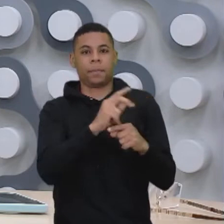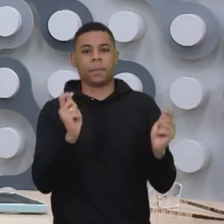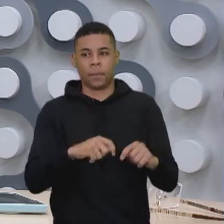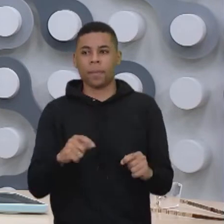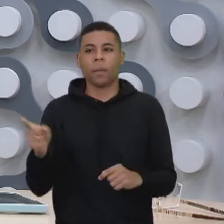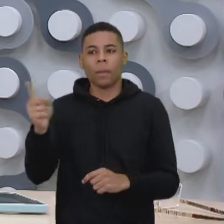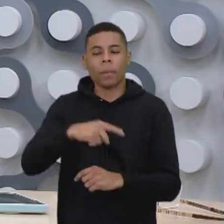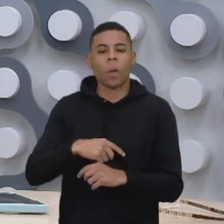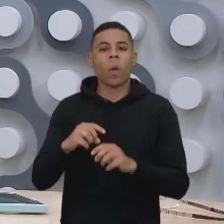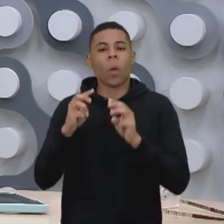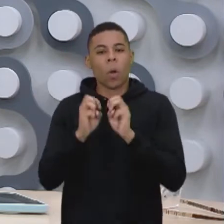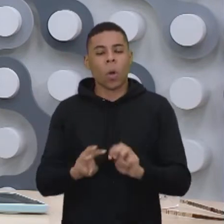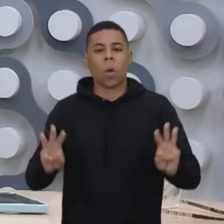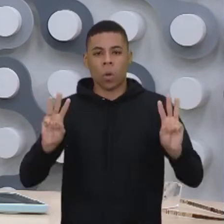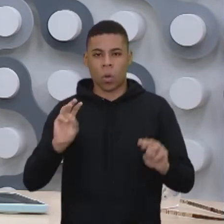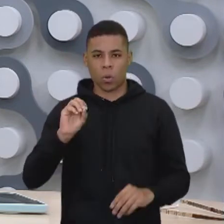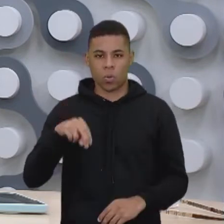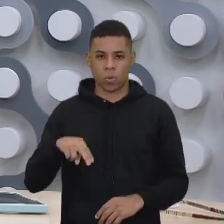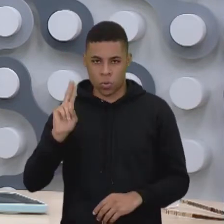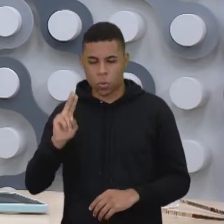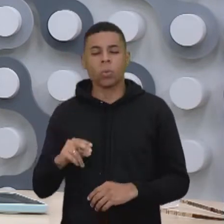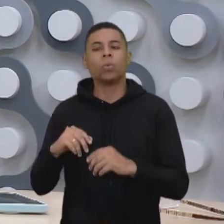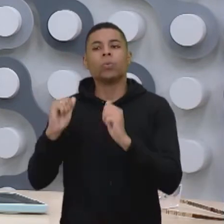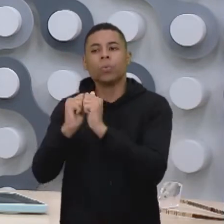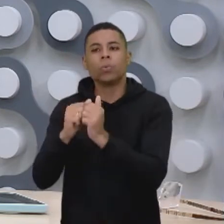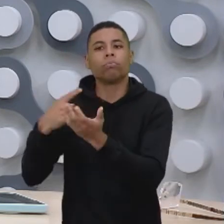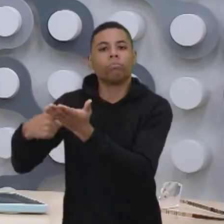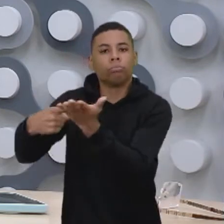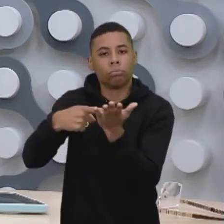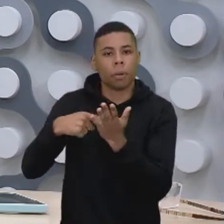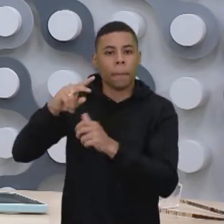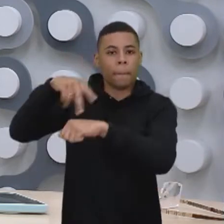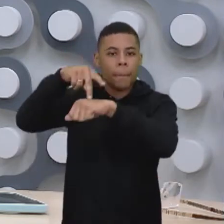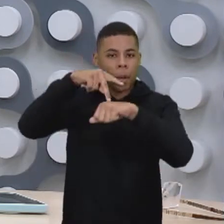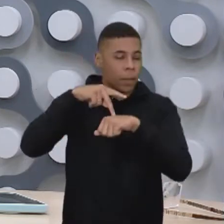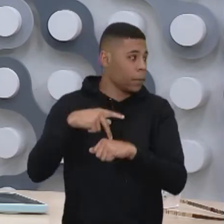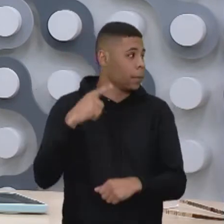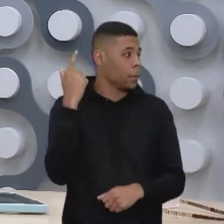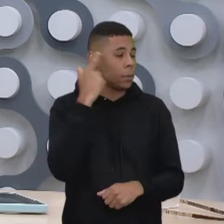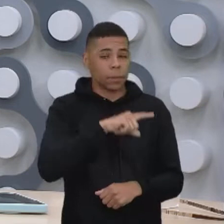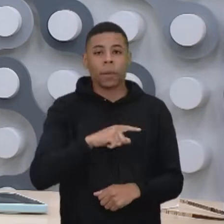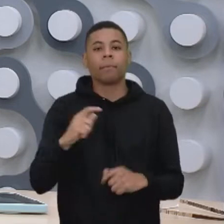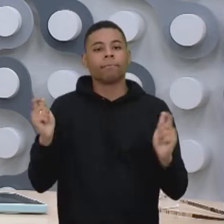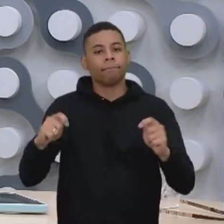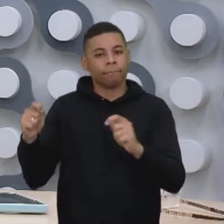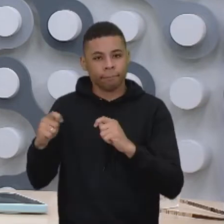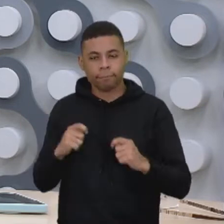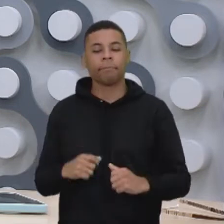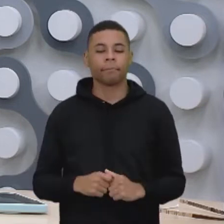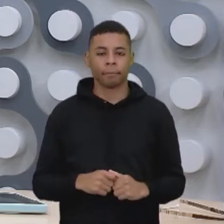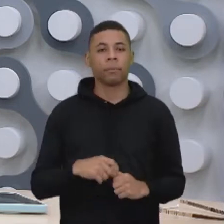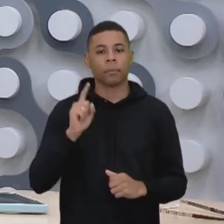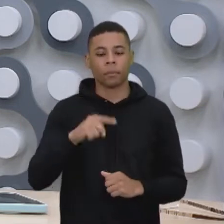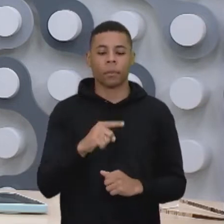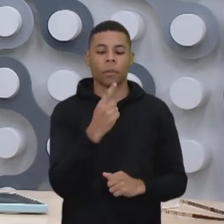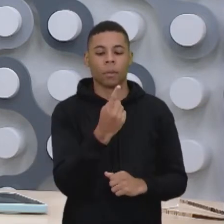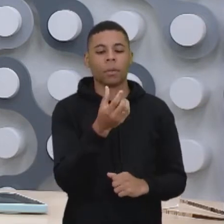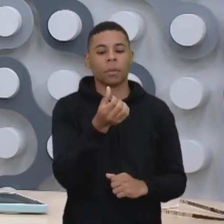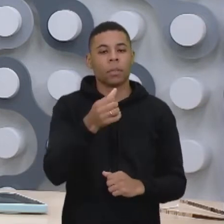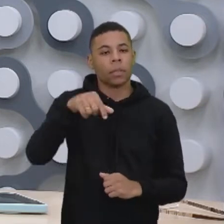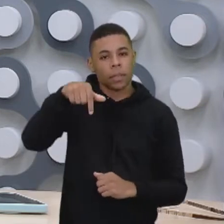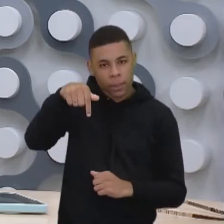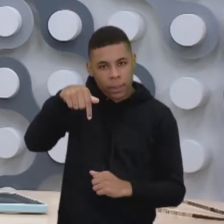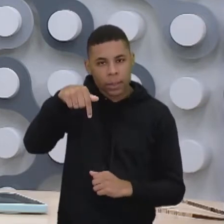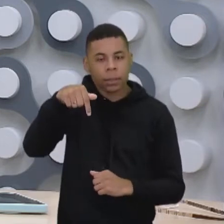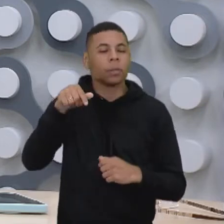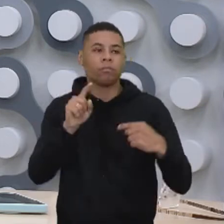Unidas, junto aí com os países, né, para se chegar a atingir esses objetivos, essas metas aí, né, que são 167 metas